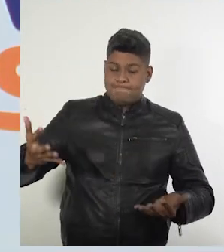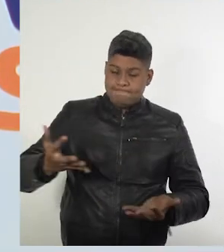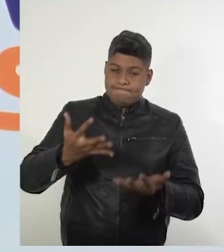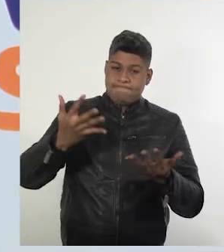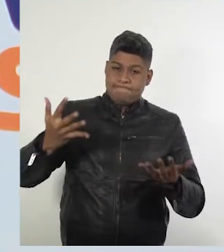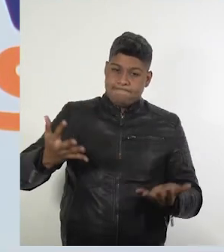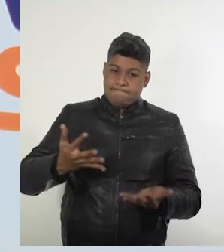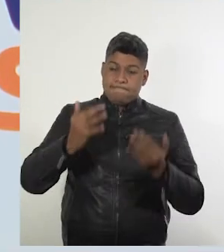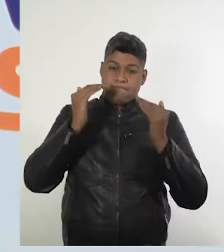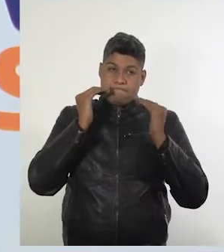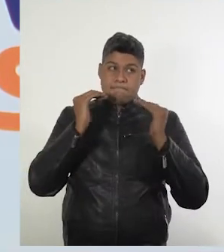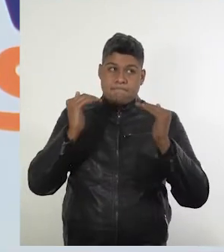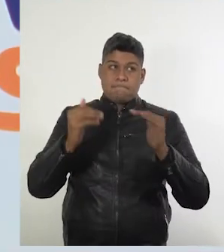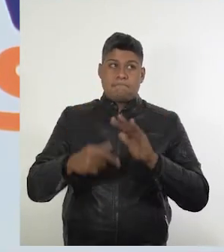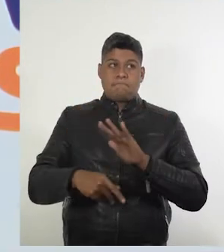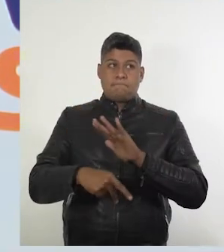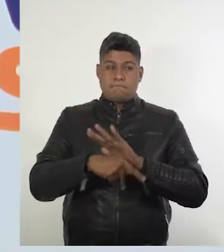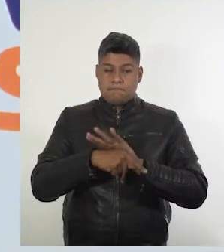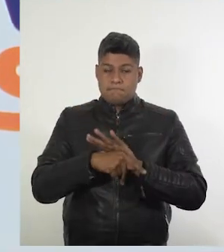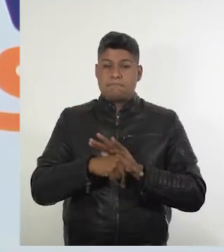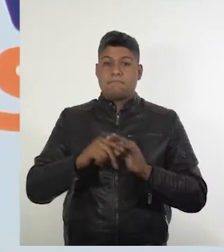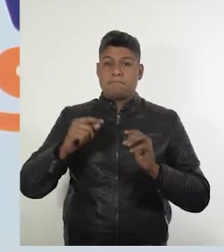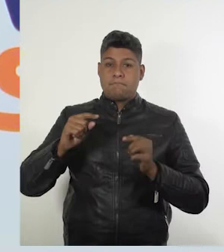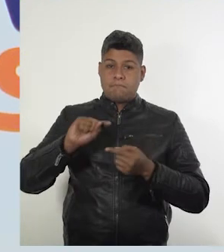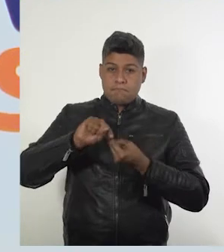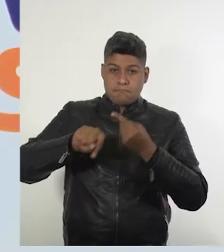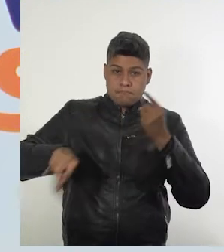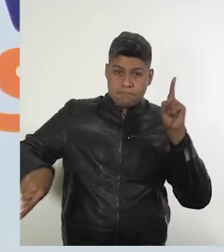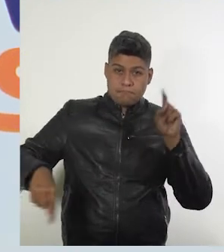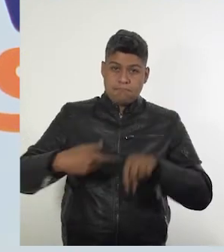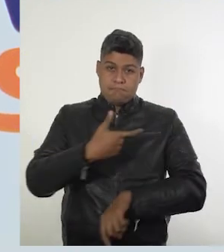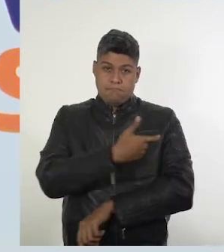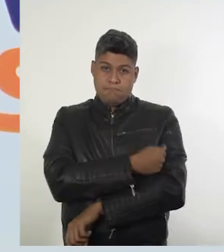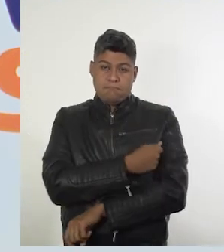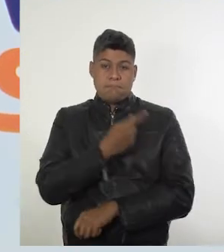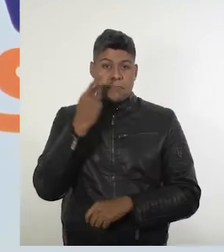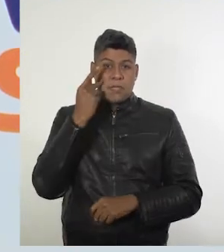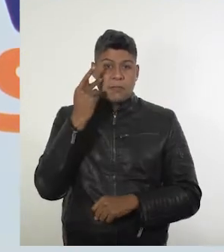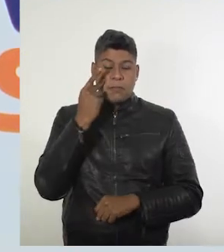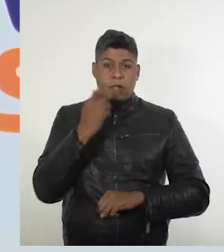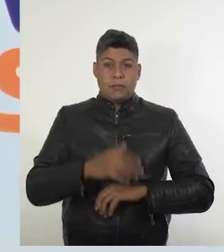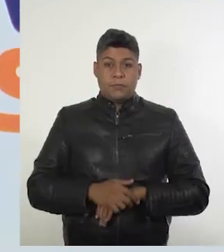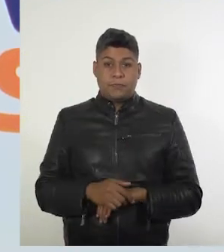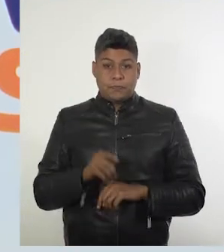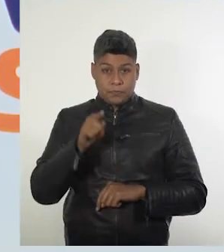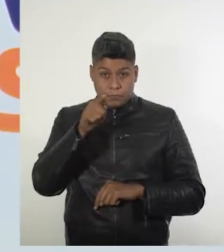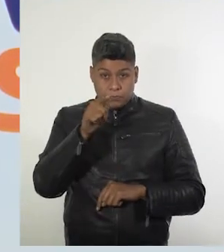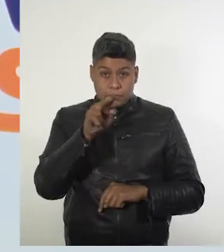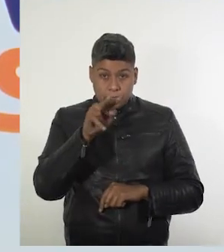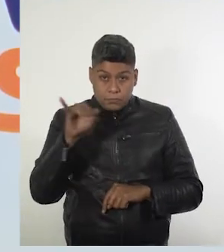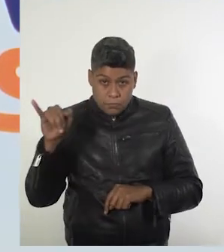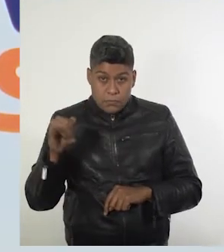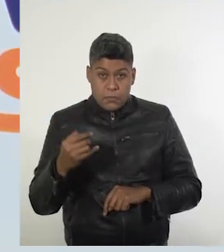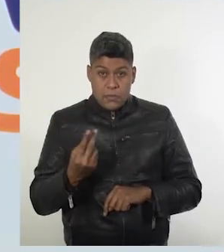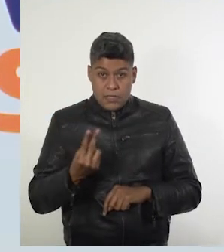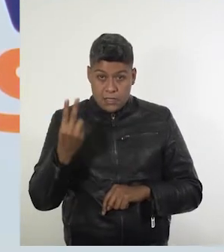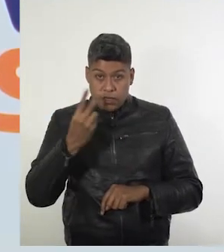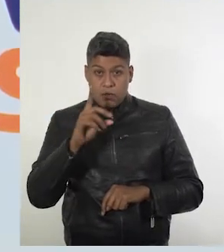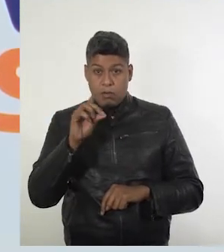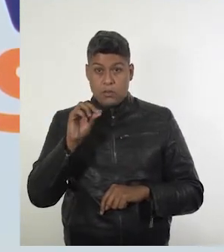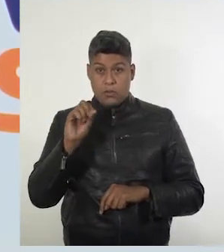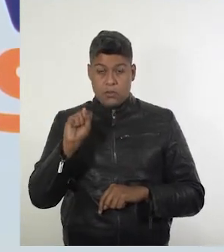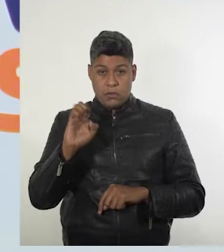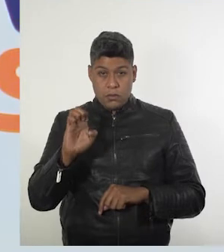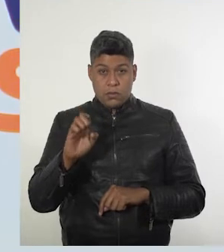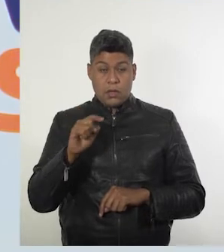todos, da dedicação, pelo sucesso que está sendo a vacinação aqui na cidade de São Paulo. E, para você que vai tomar a sua segunda dose, lá